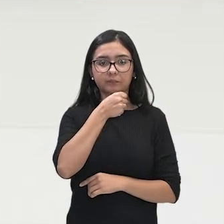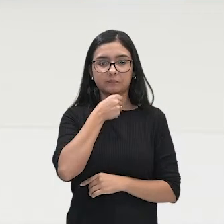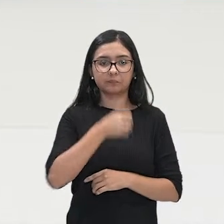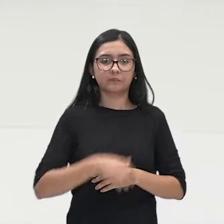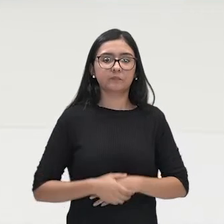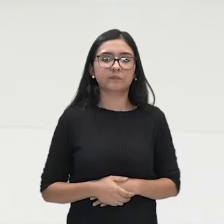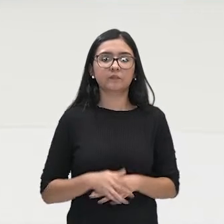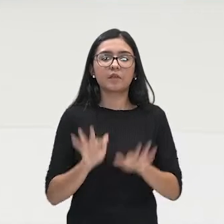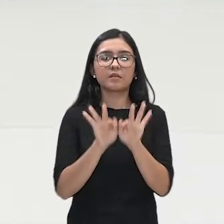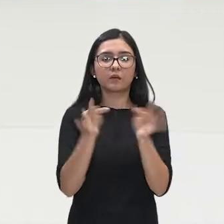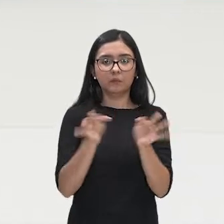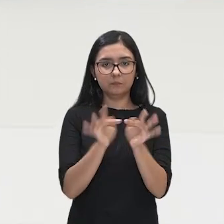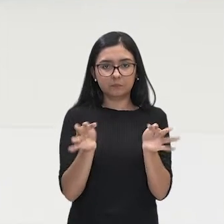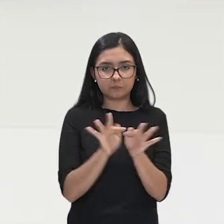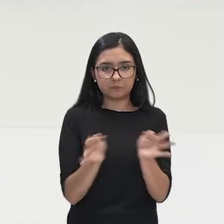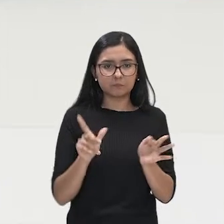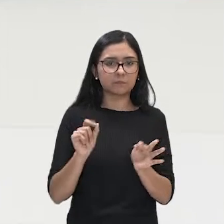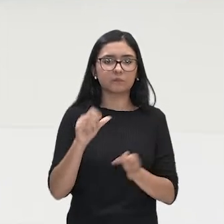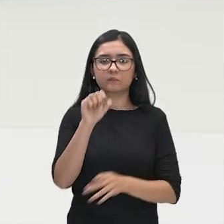para a simplicidade.